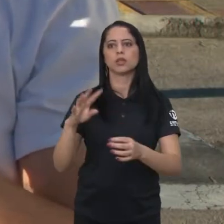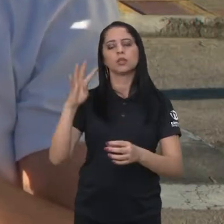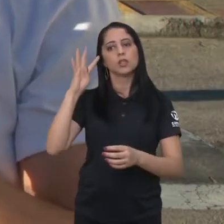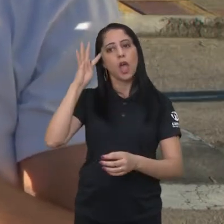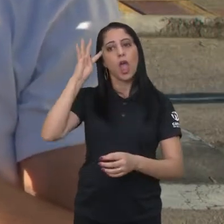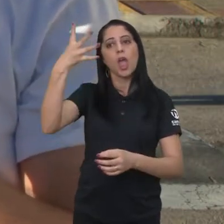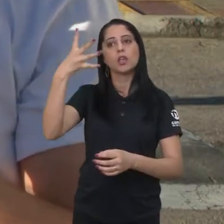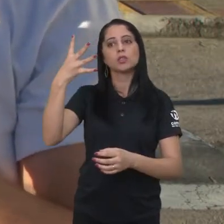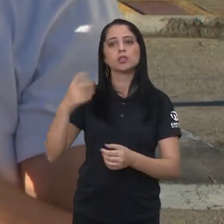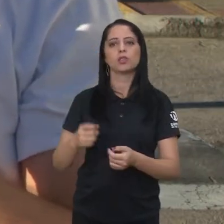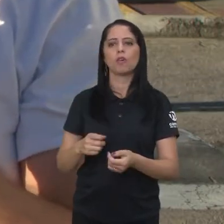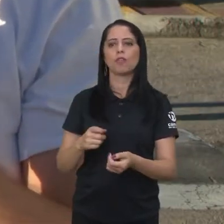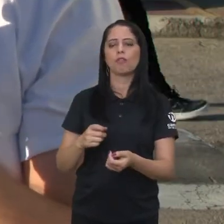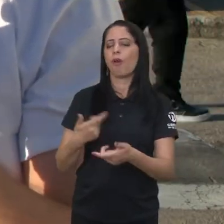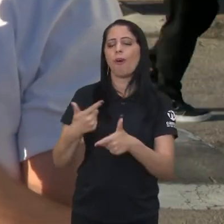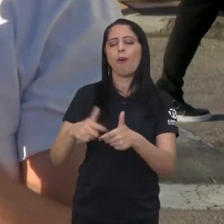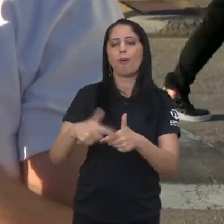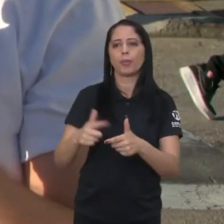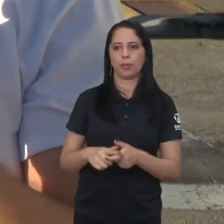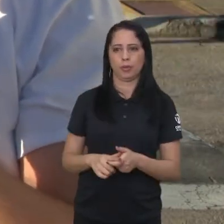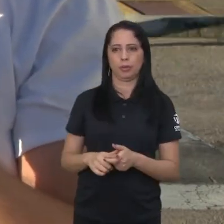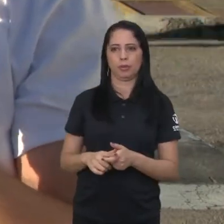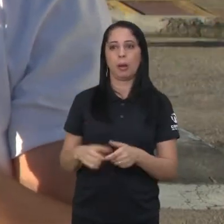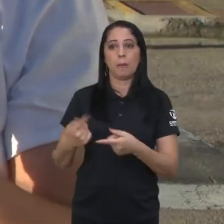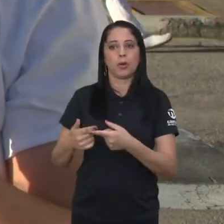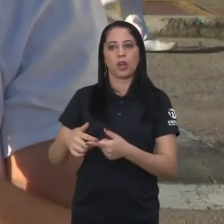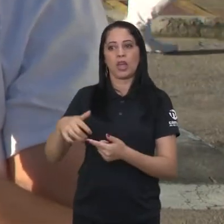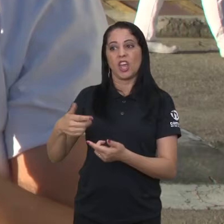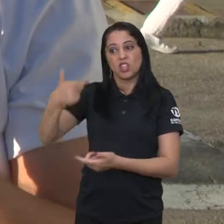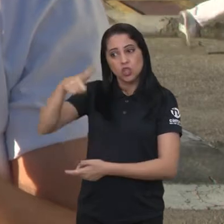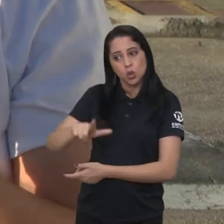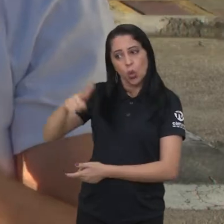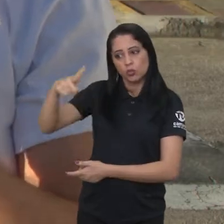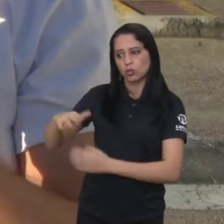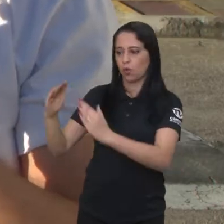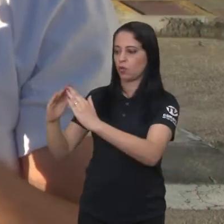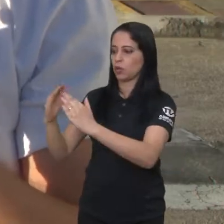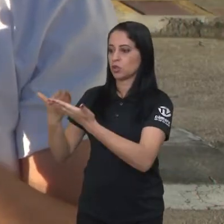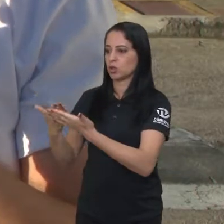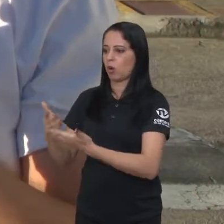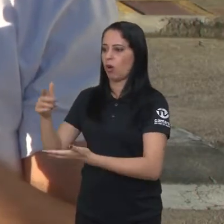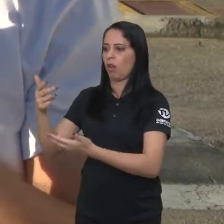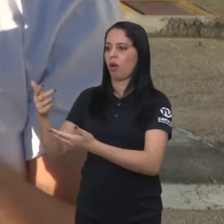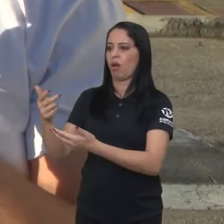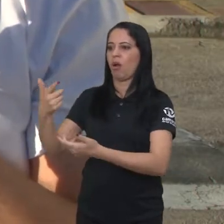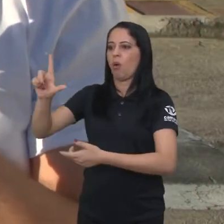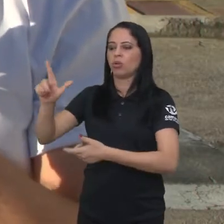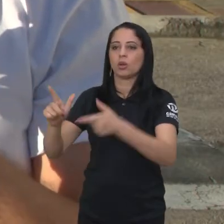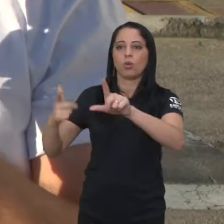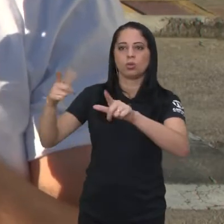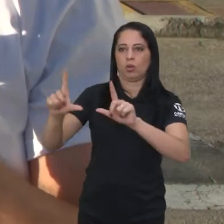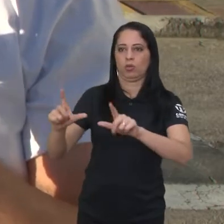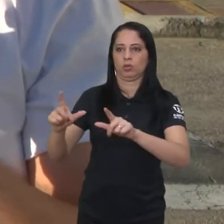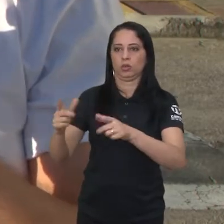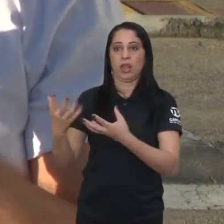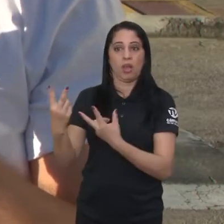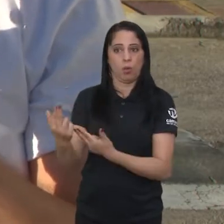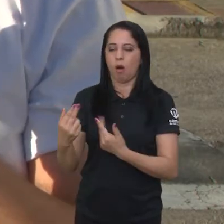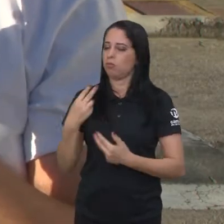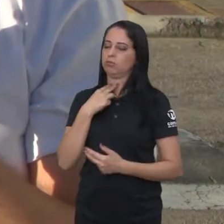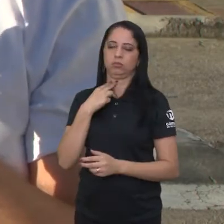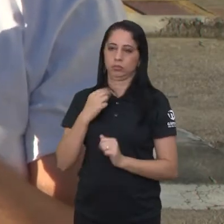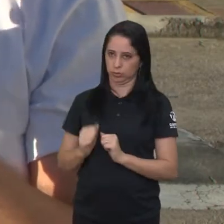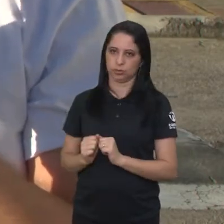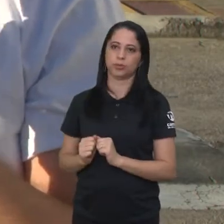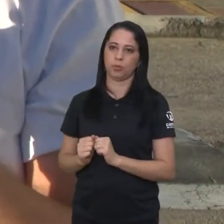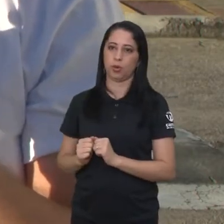para um problema, evitando que esse problema se generalizasse em outras escolas, em outros lugares e se tornasse, como eu disse, uma bola de neve